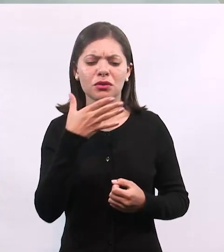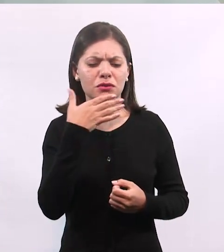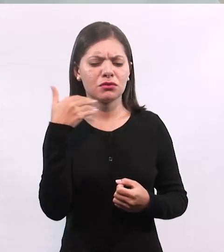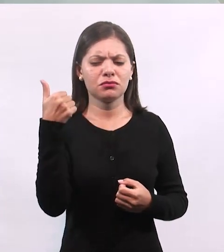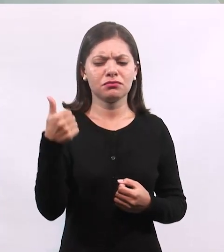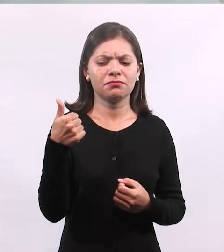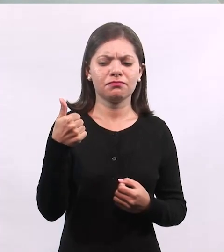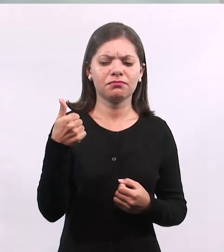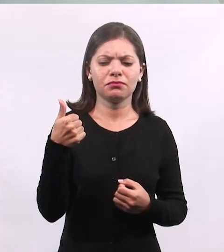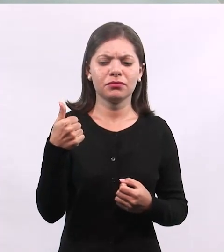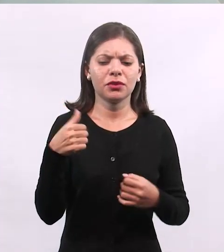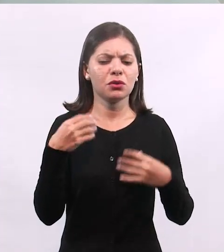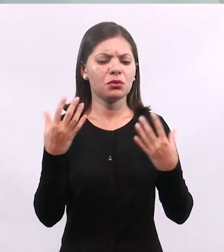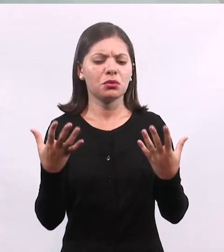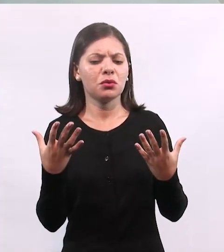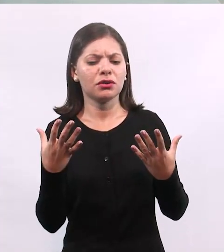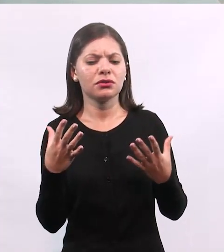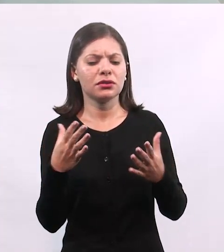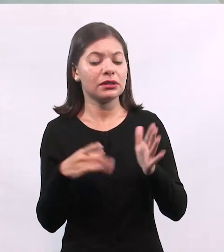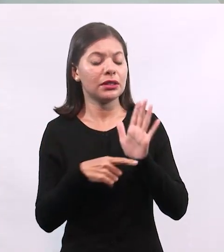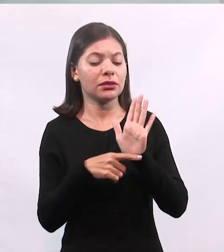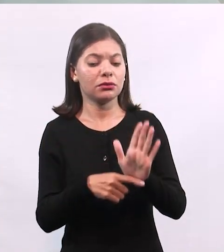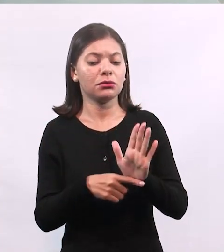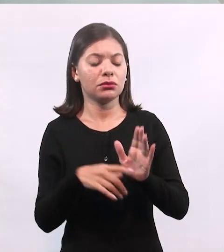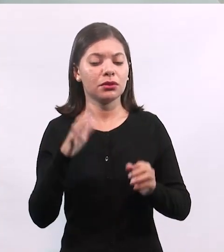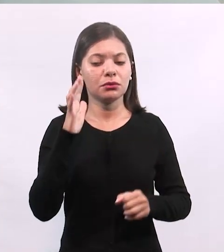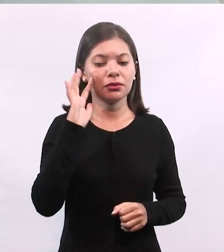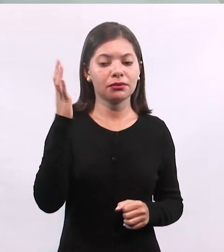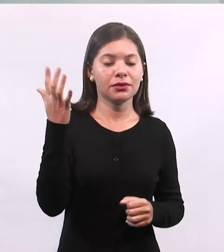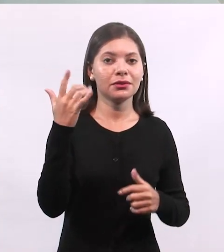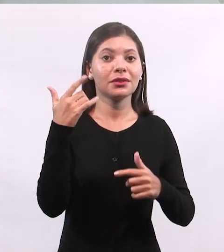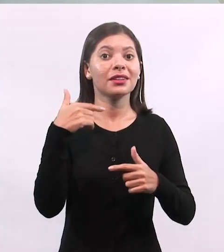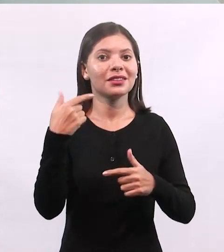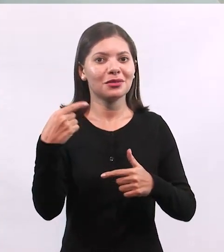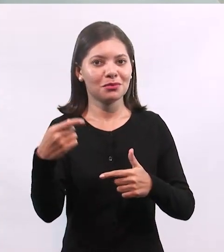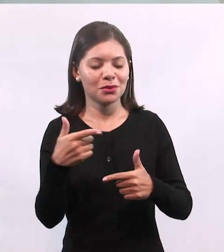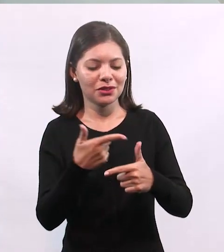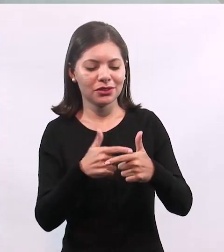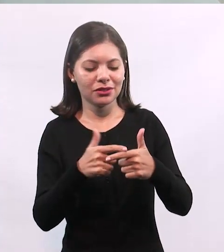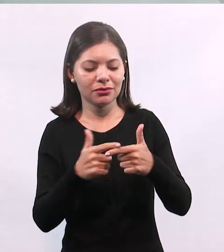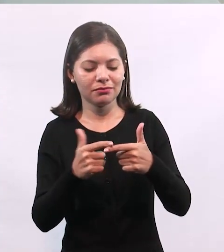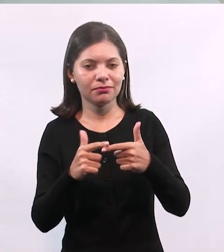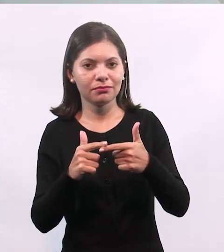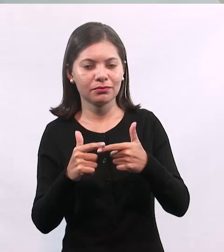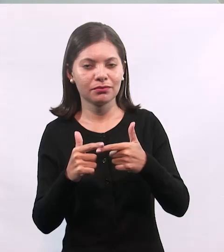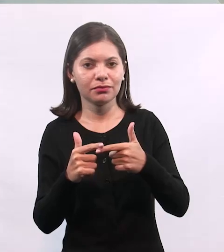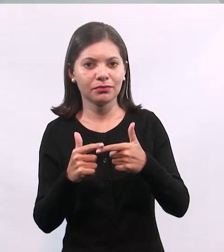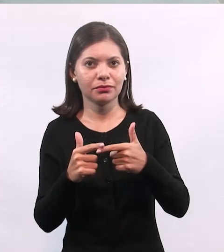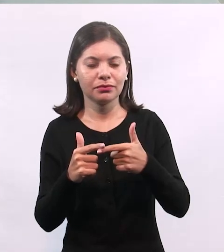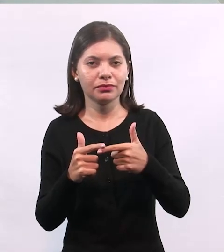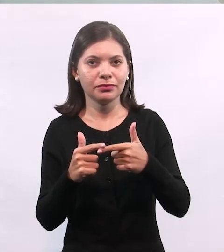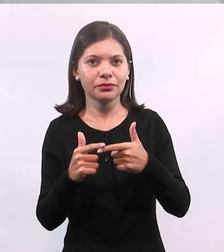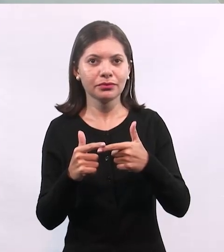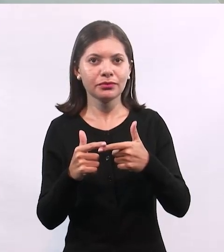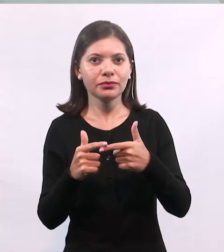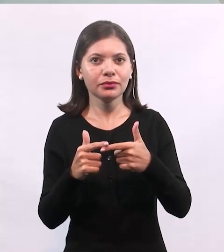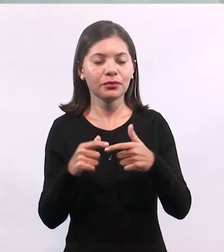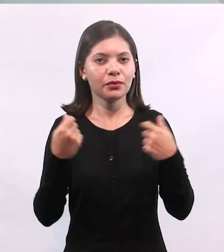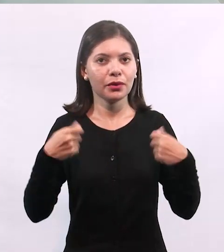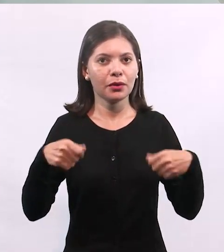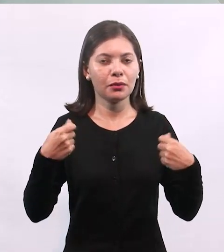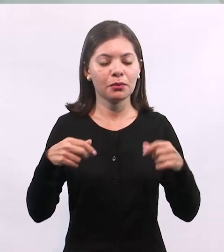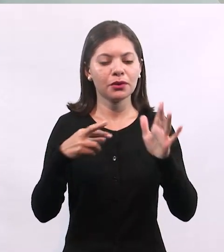quanto que me favorece quantos que atendem o evento e eu faço a divisão desses que me atendem pelo outro